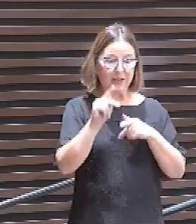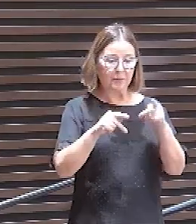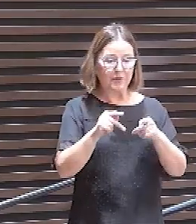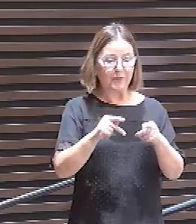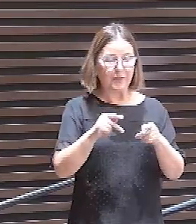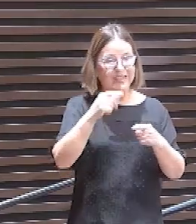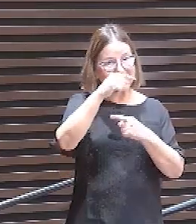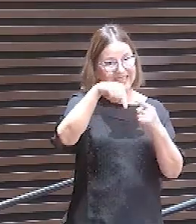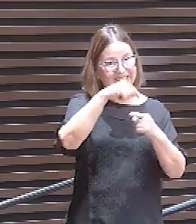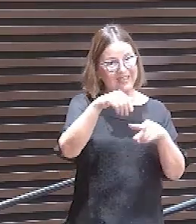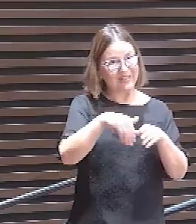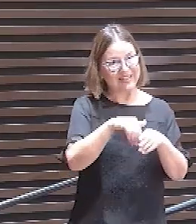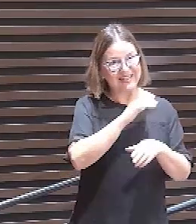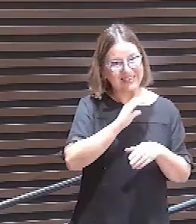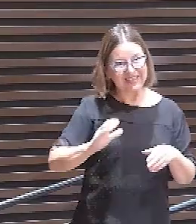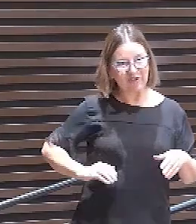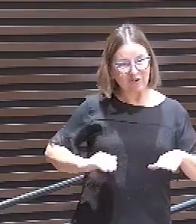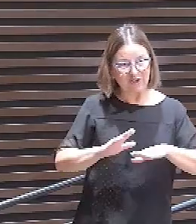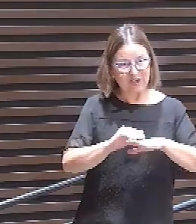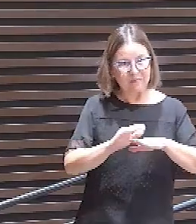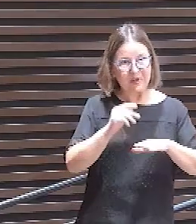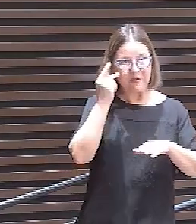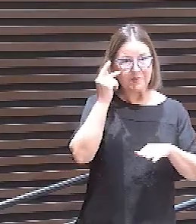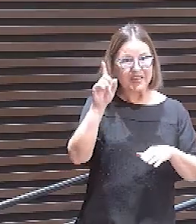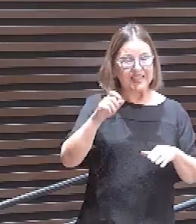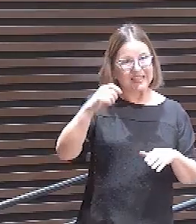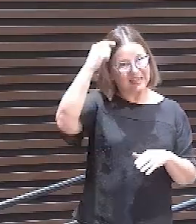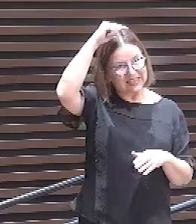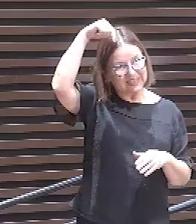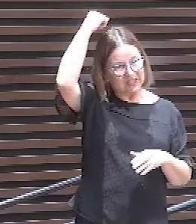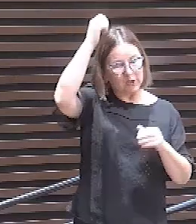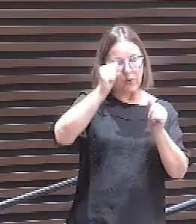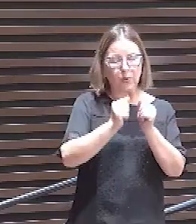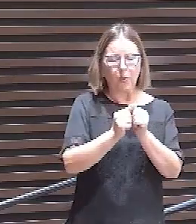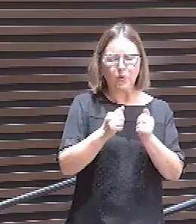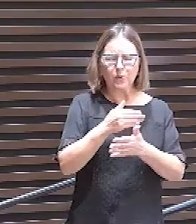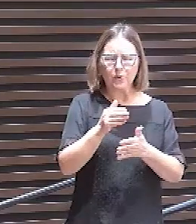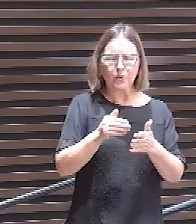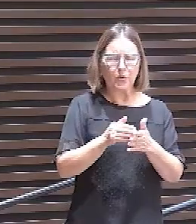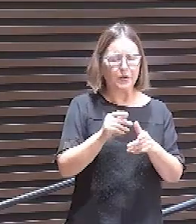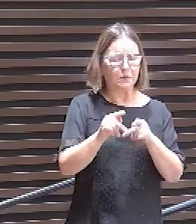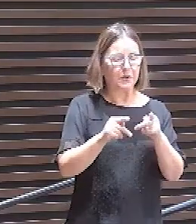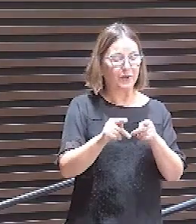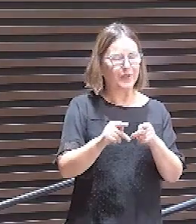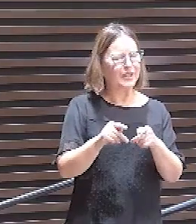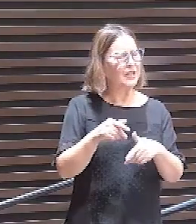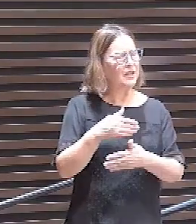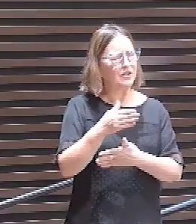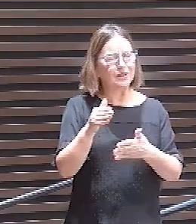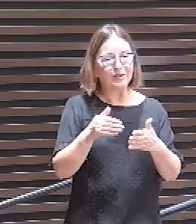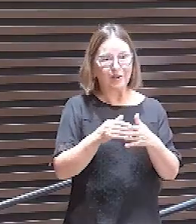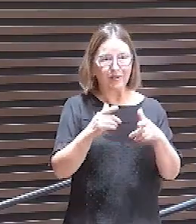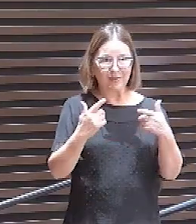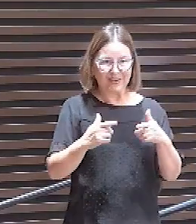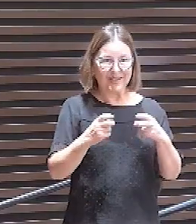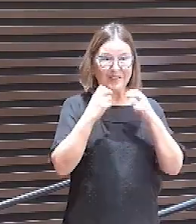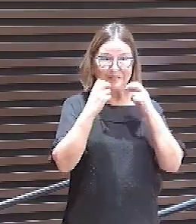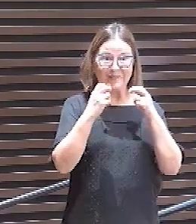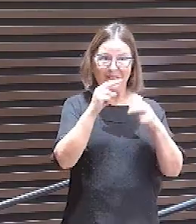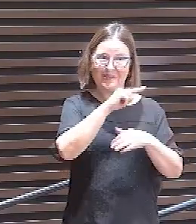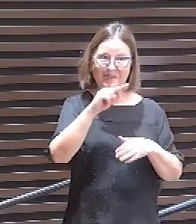Jesus, chamados para ser santos com todos os que em todo lugar invocam o nome do Senhor Jesus